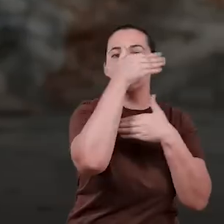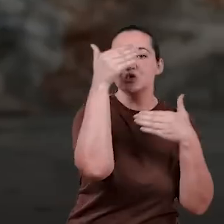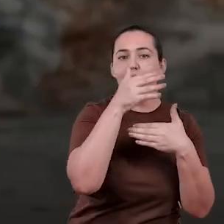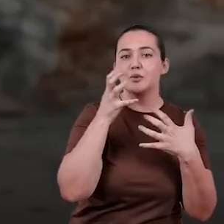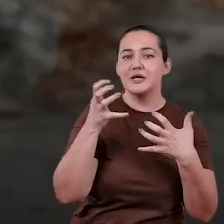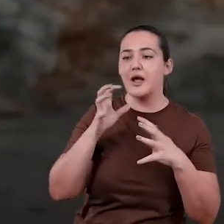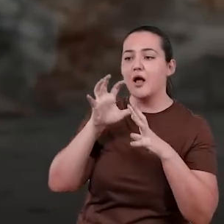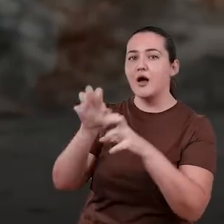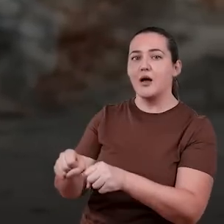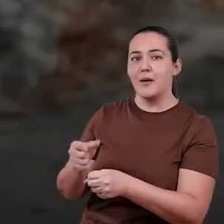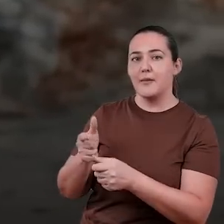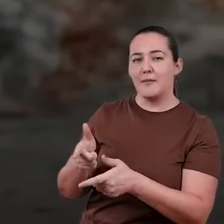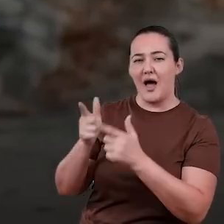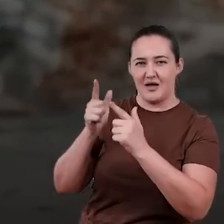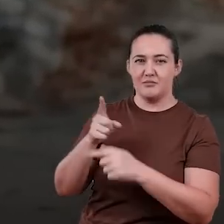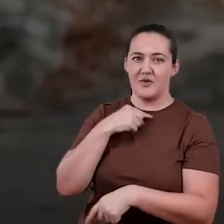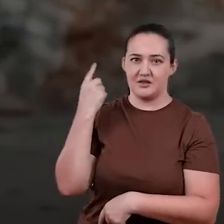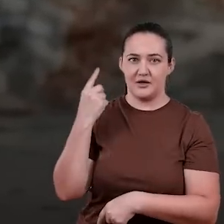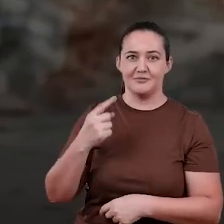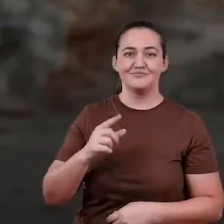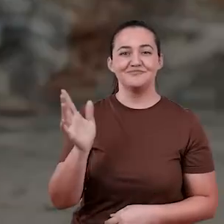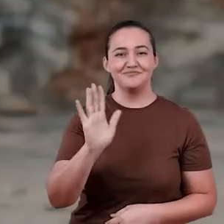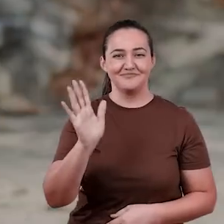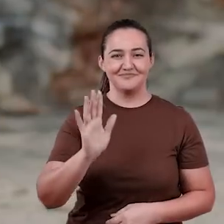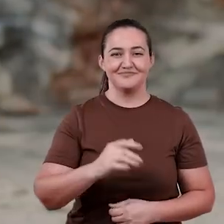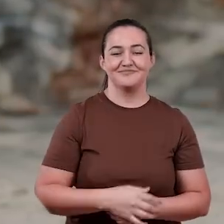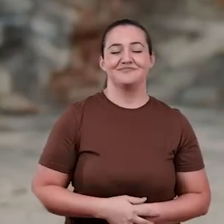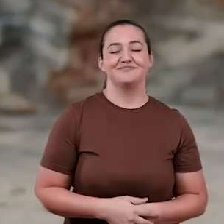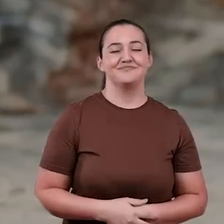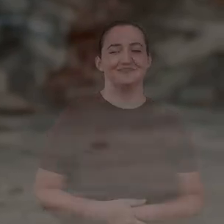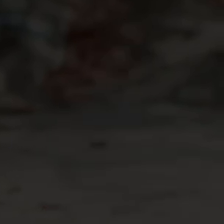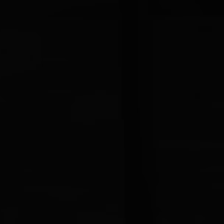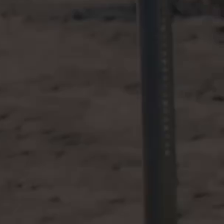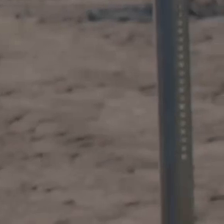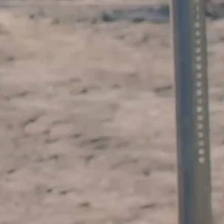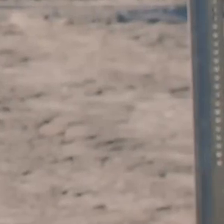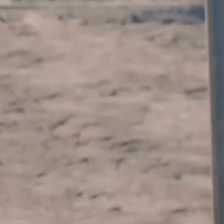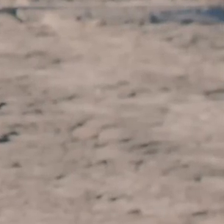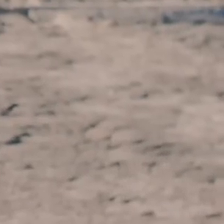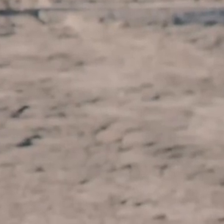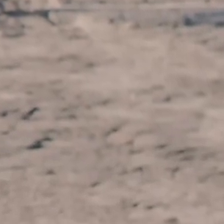dos muçulmanos que queriam destruí-los. Mas não perca o nosso encontro. Um grande abraço e até lá!